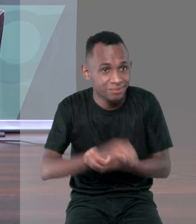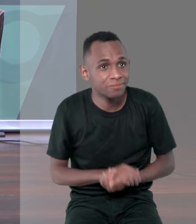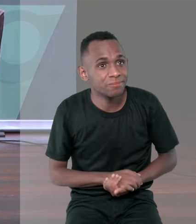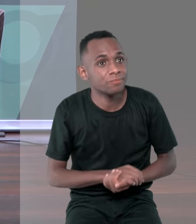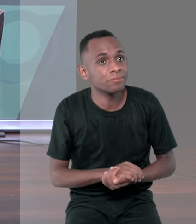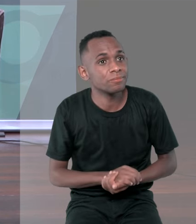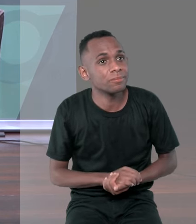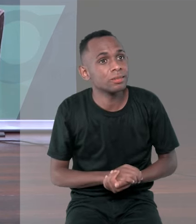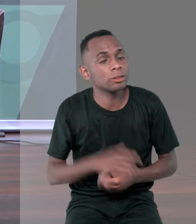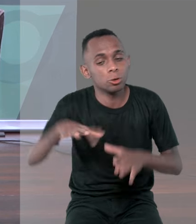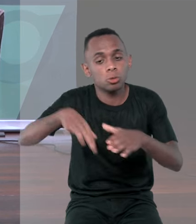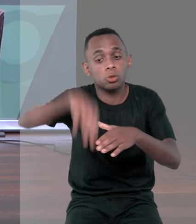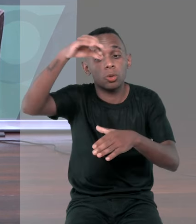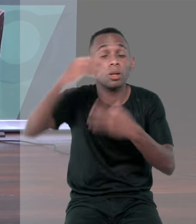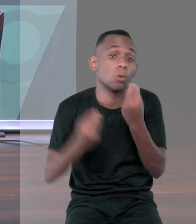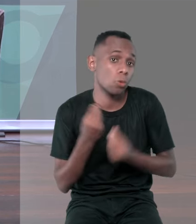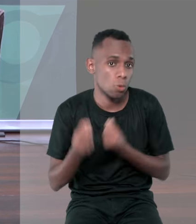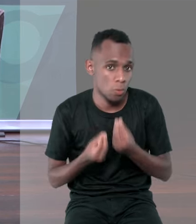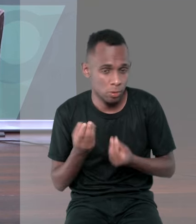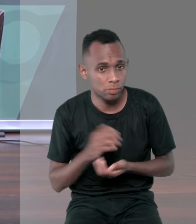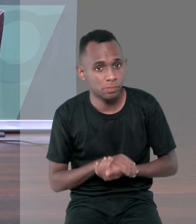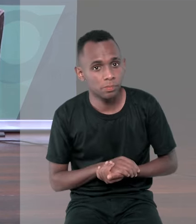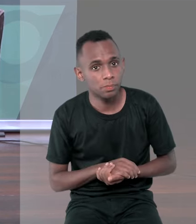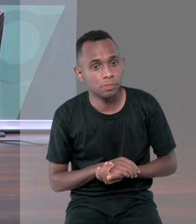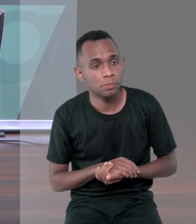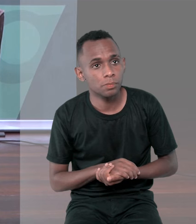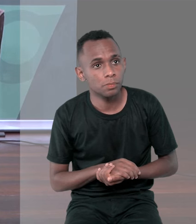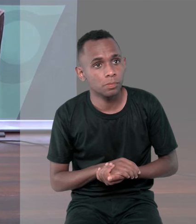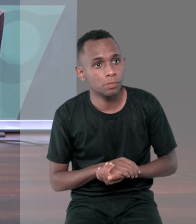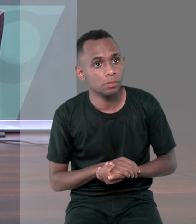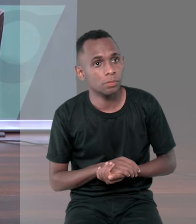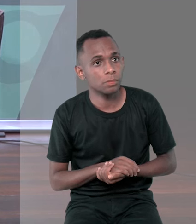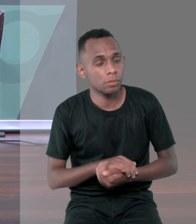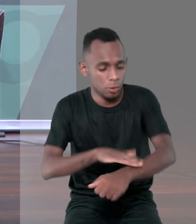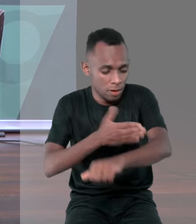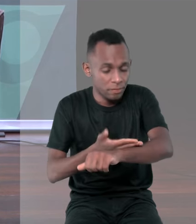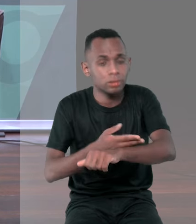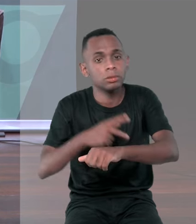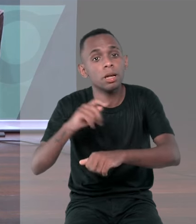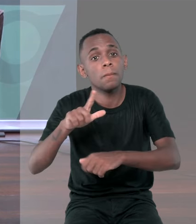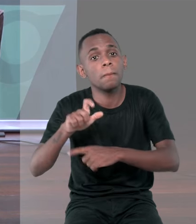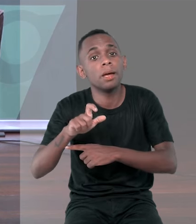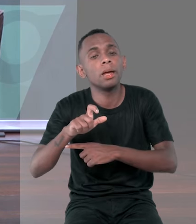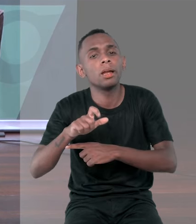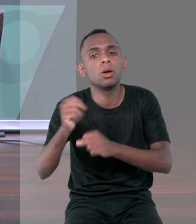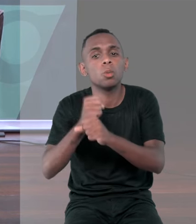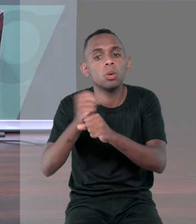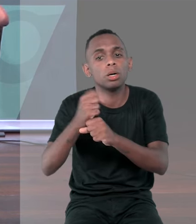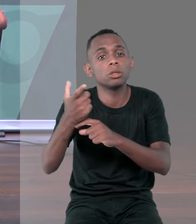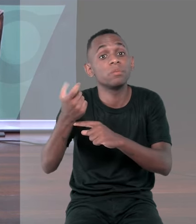isso? o sorteio é o seguinte. O Avesso da Pele foi lançado em